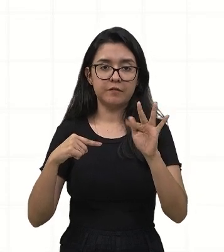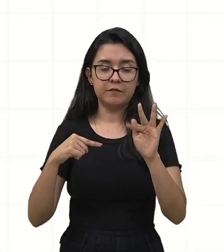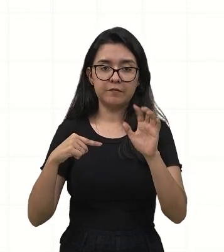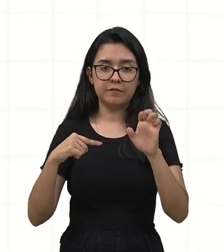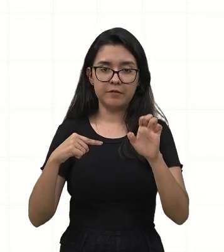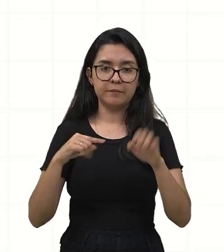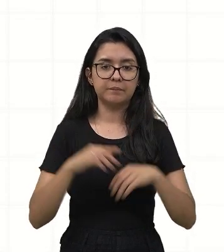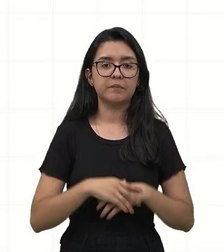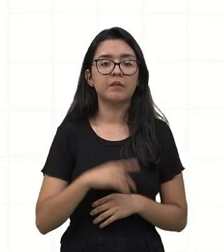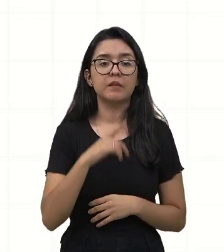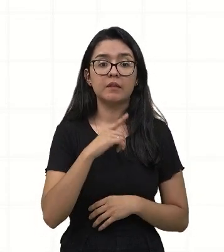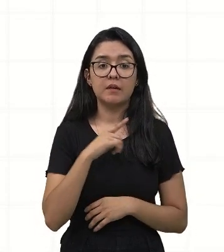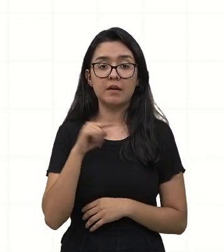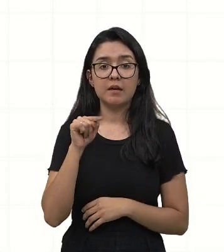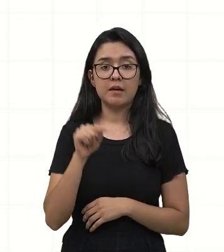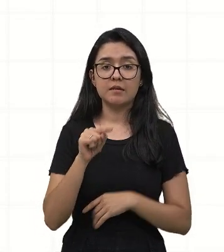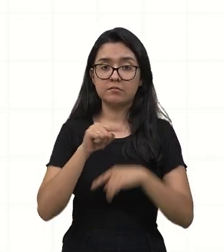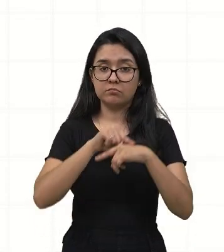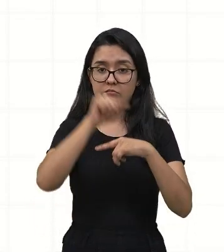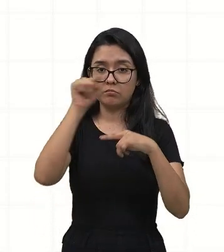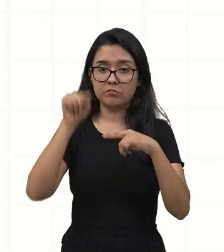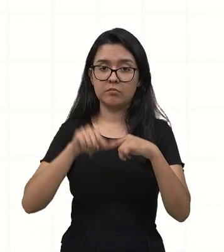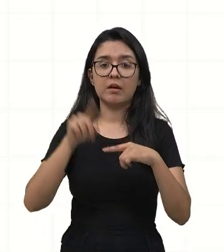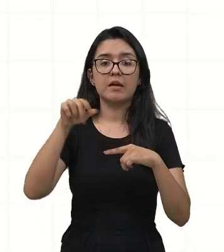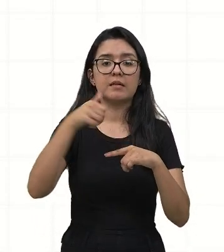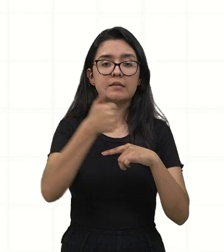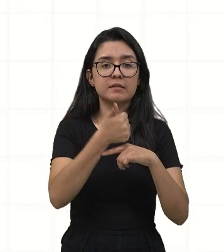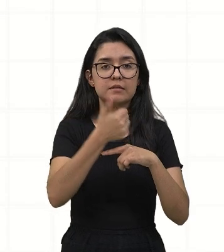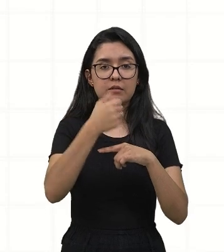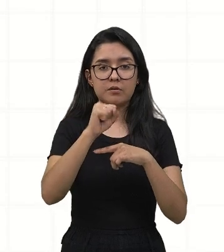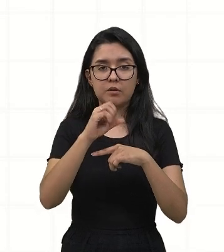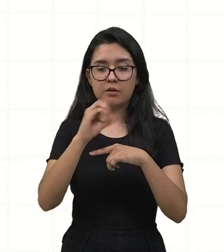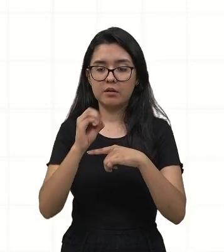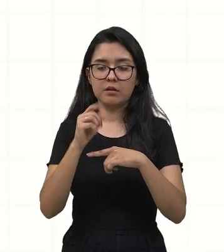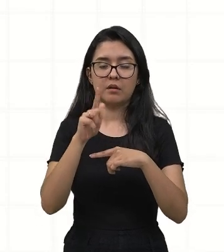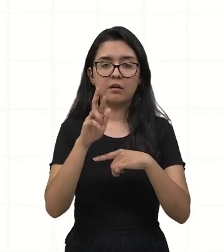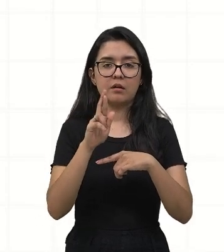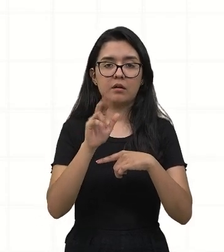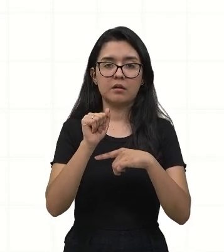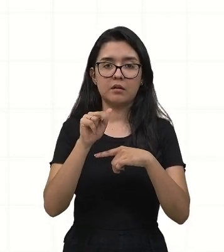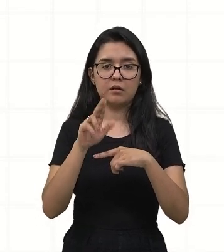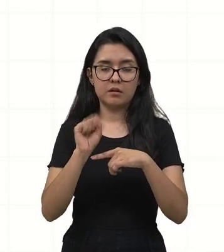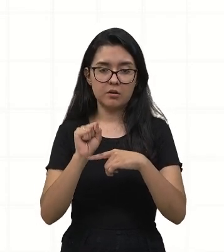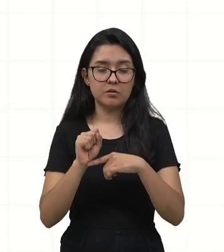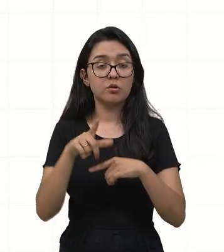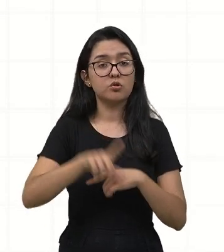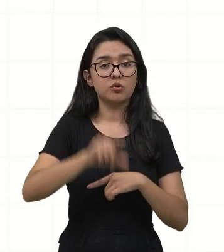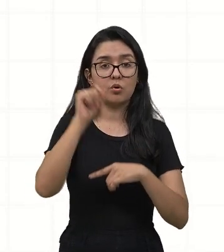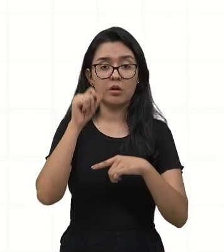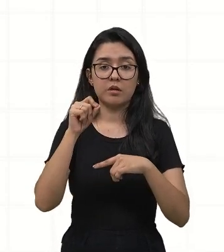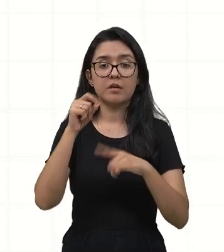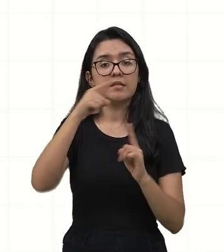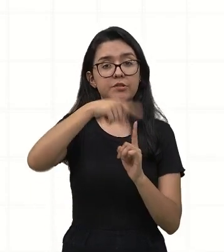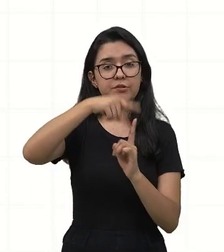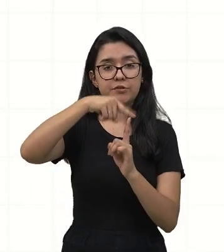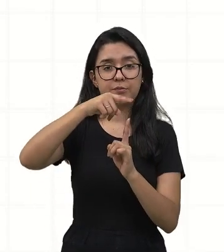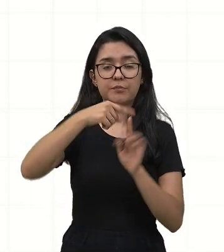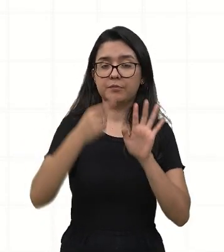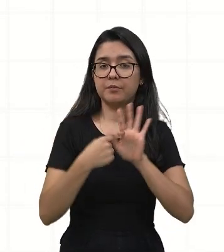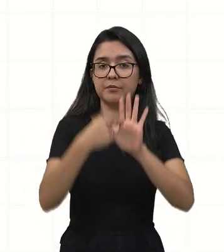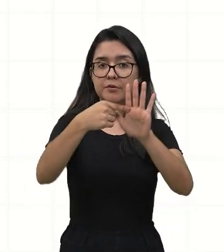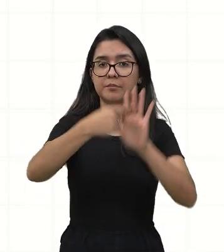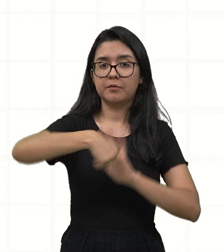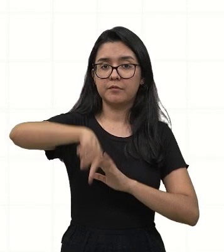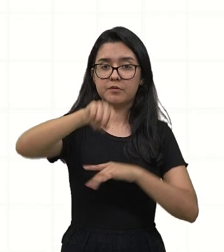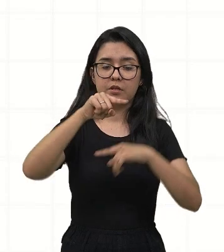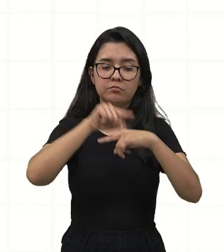outros modelos também, que são modelos de 360 graus, mas o professor escolheu trazer esse modelo aqui para você, porque ele